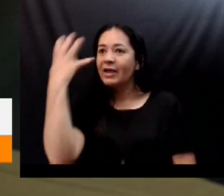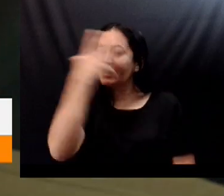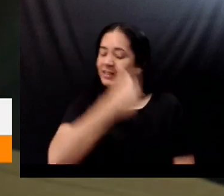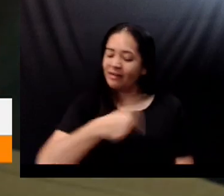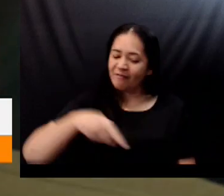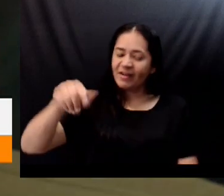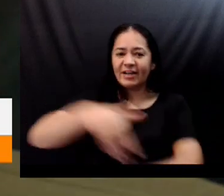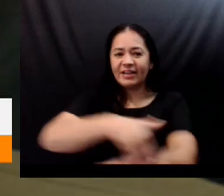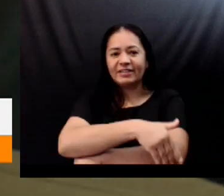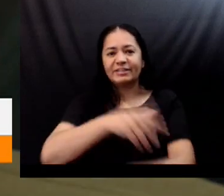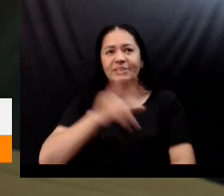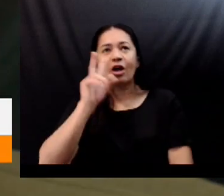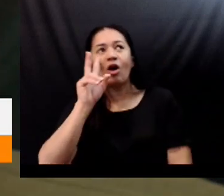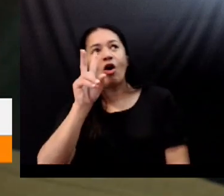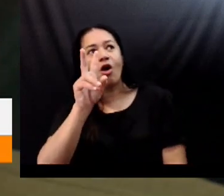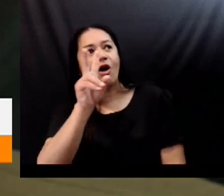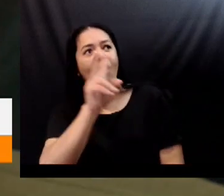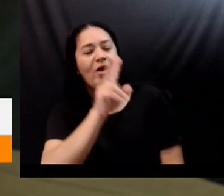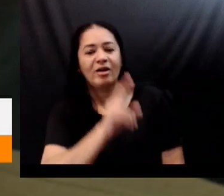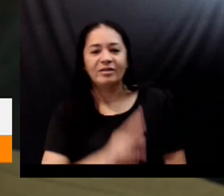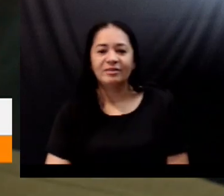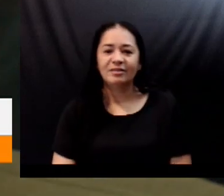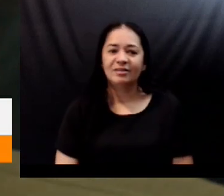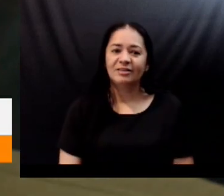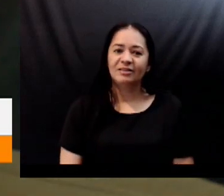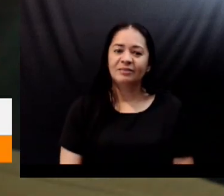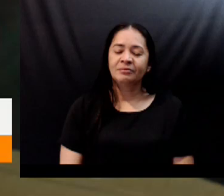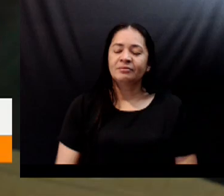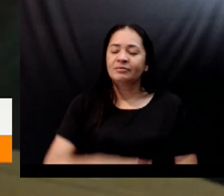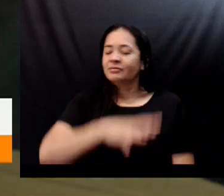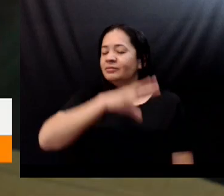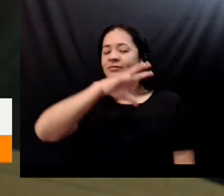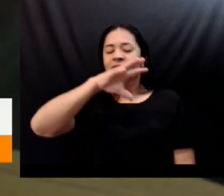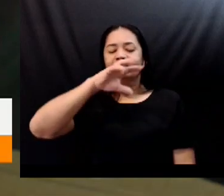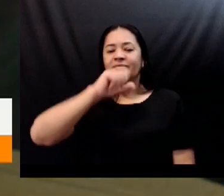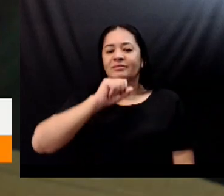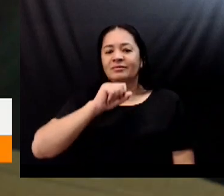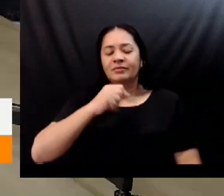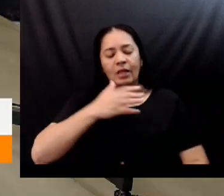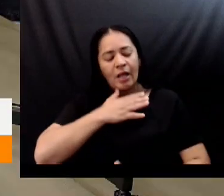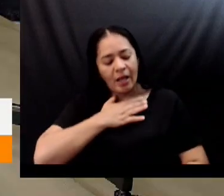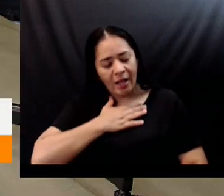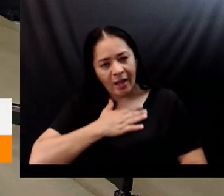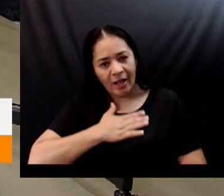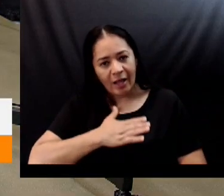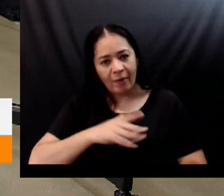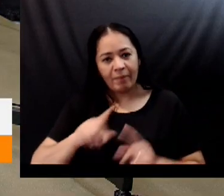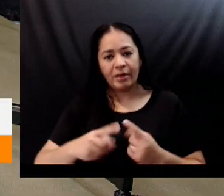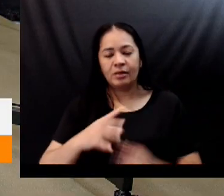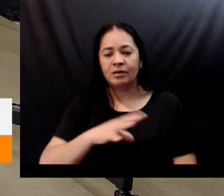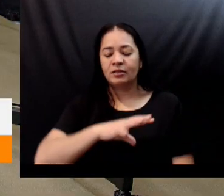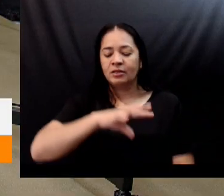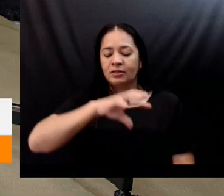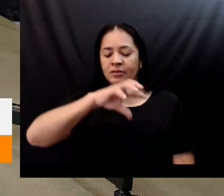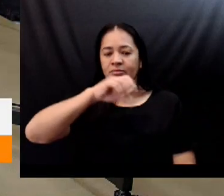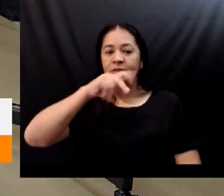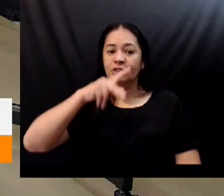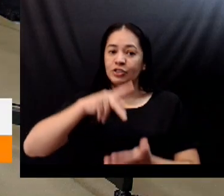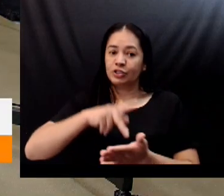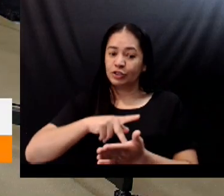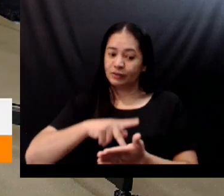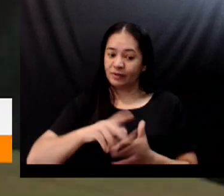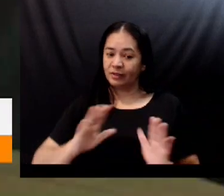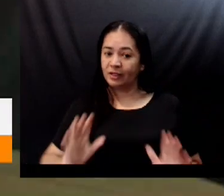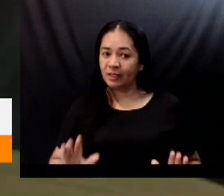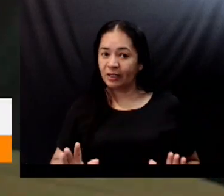olhadinha, contempla, olha para cima, respira, né? Se acalma, mas respira de verdade, que a gente corre e nem respira direito, não é?